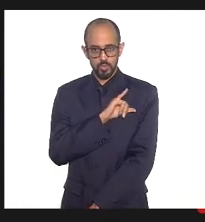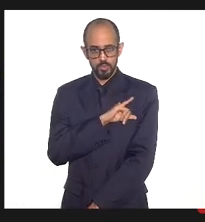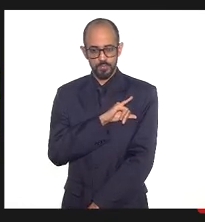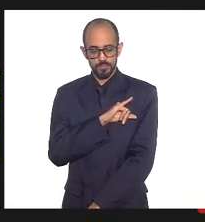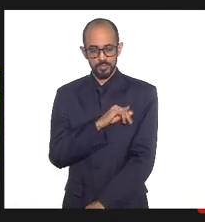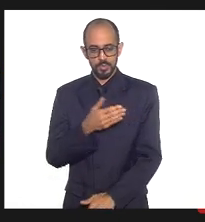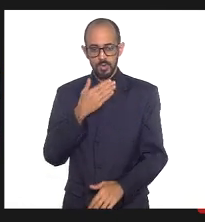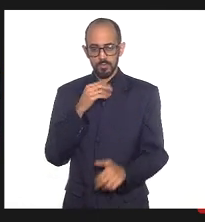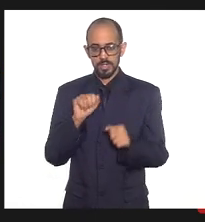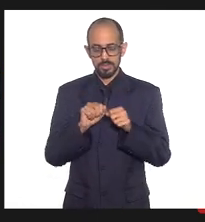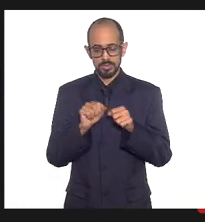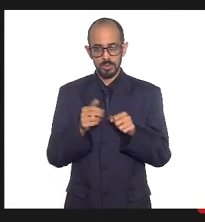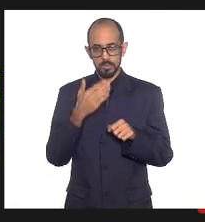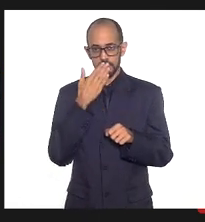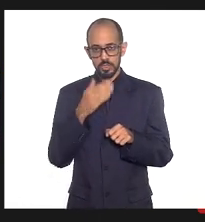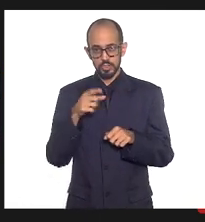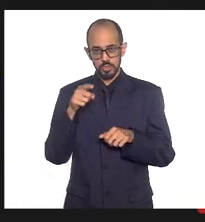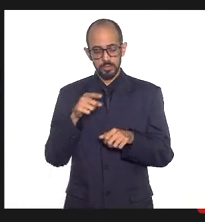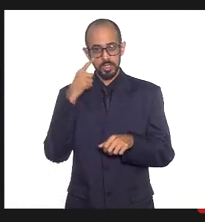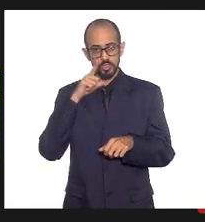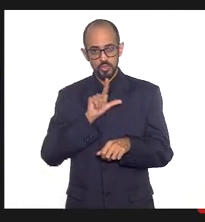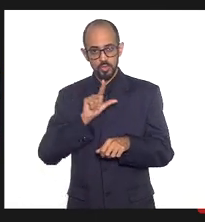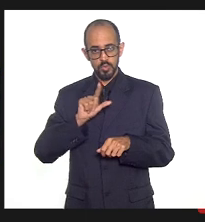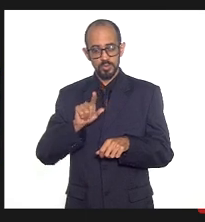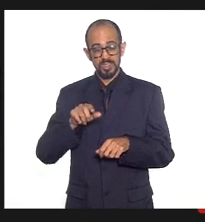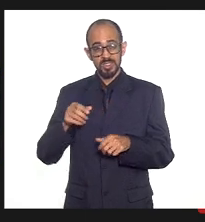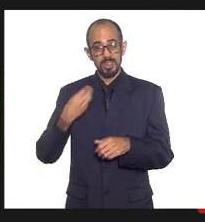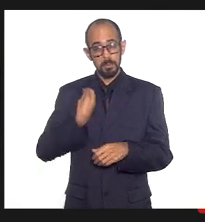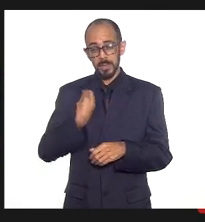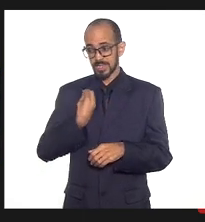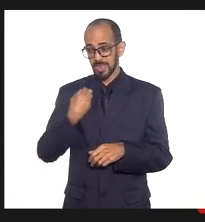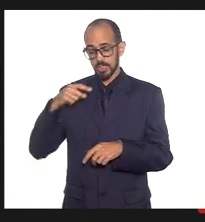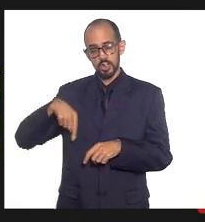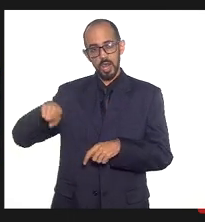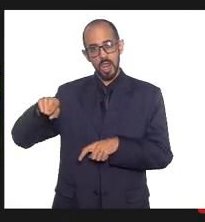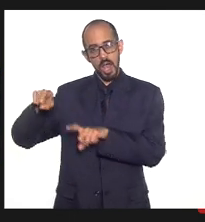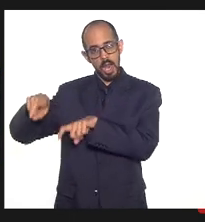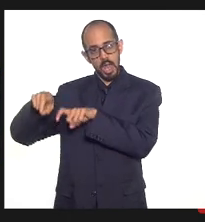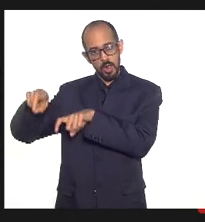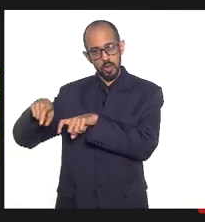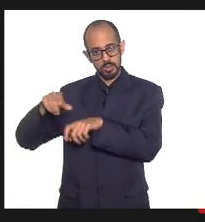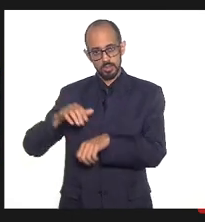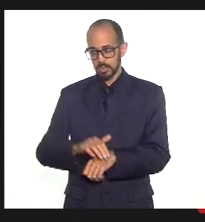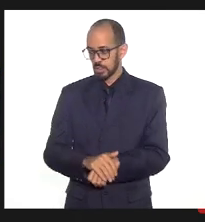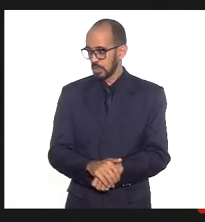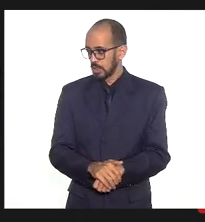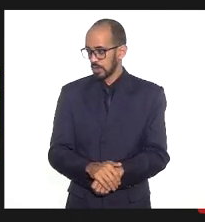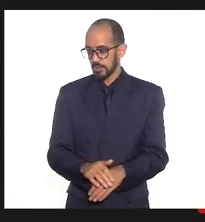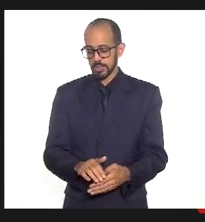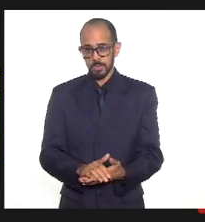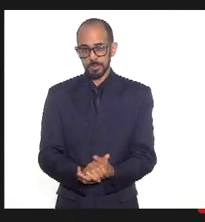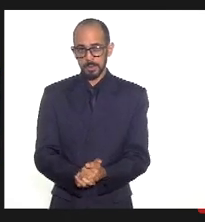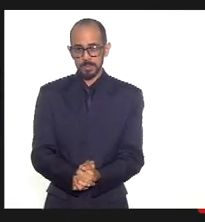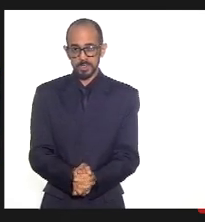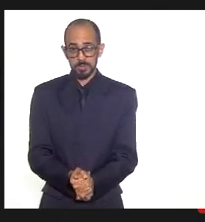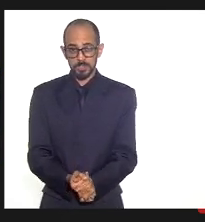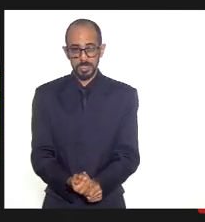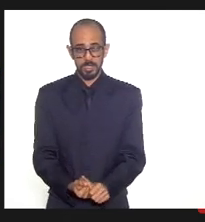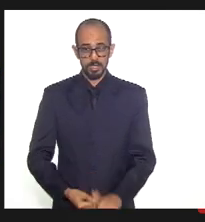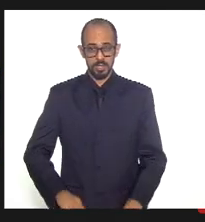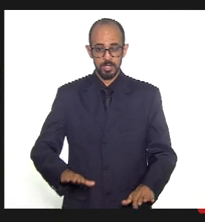esteja mais presente lá na ponta. Uma realidade também que é muito cruel no interior do Estado do Rio de Janeiro,